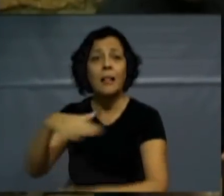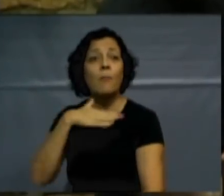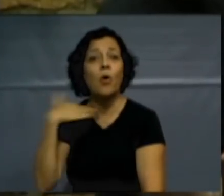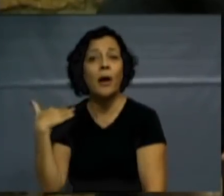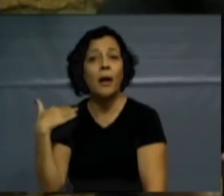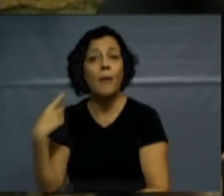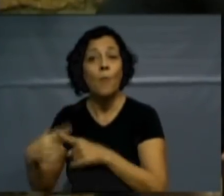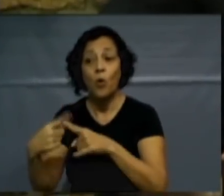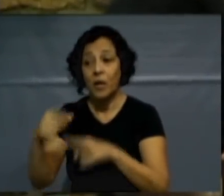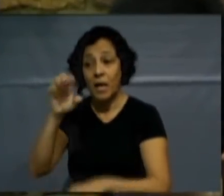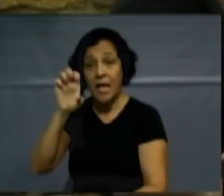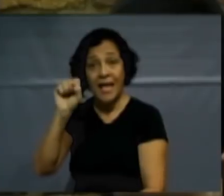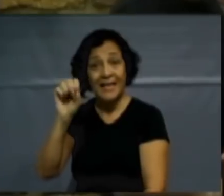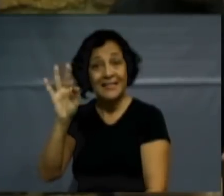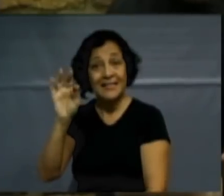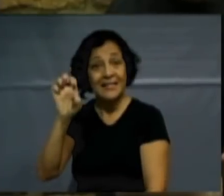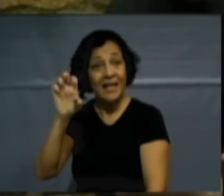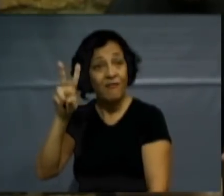cristão.